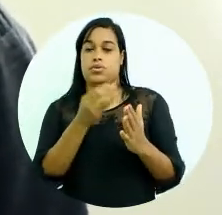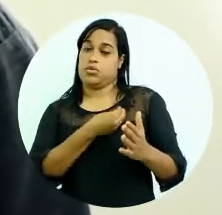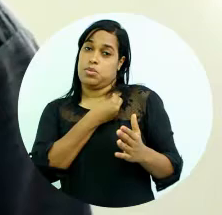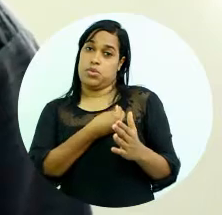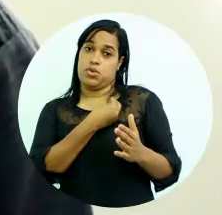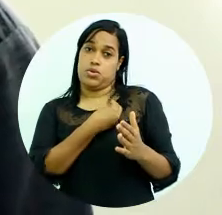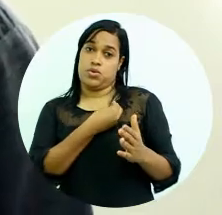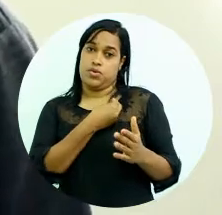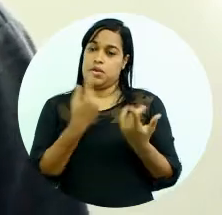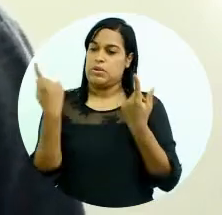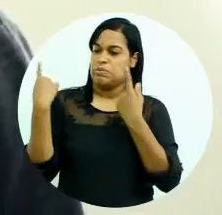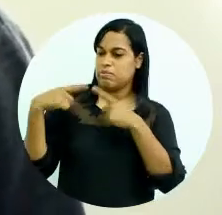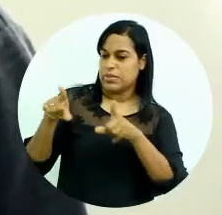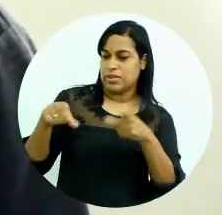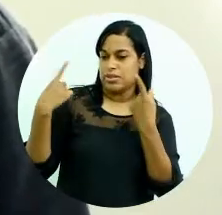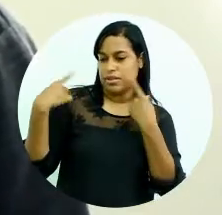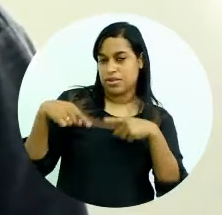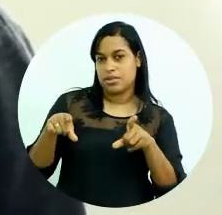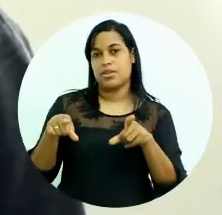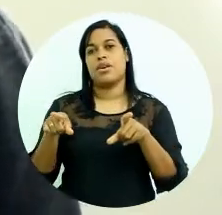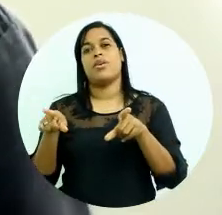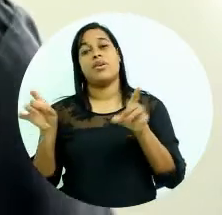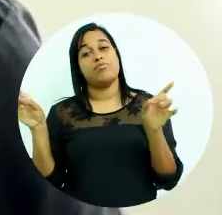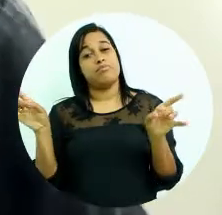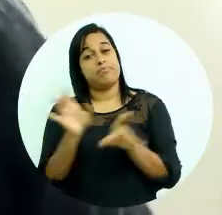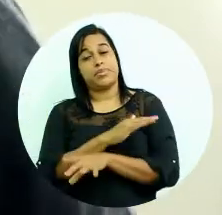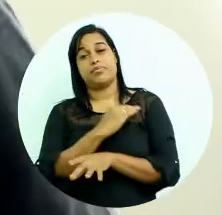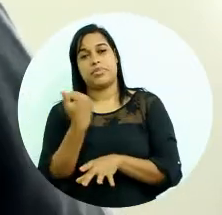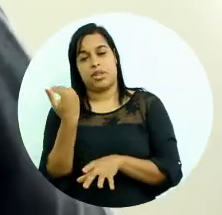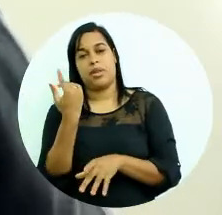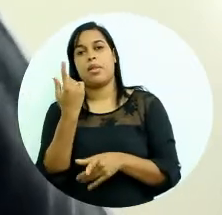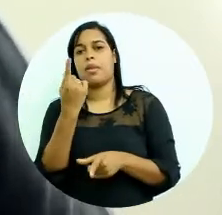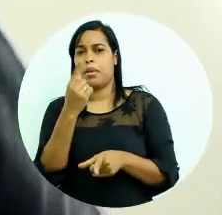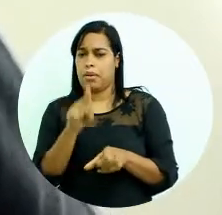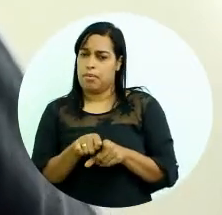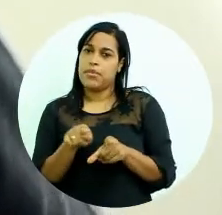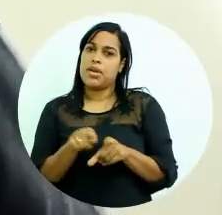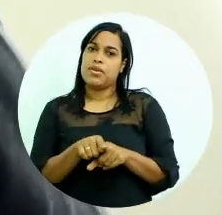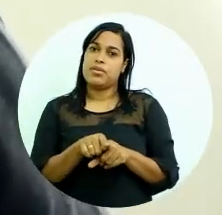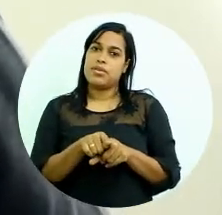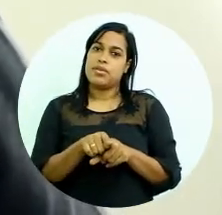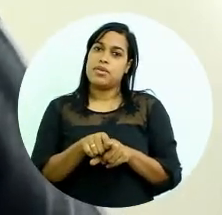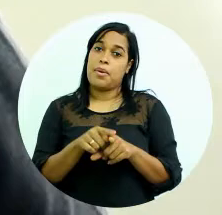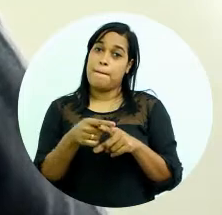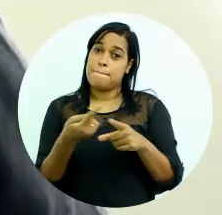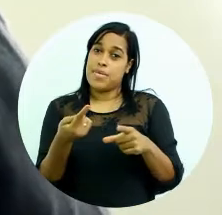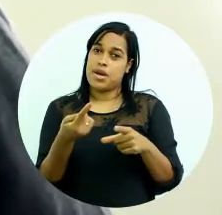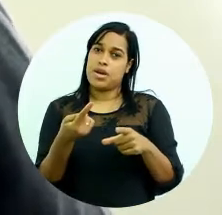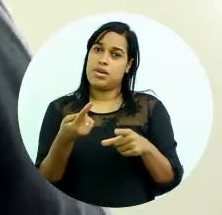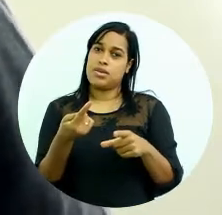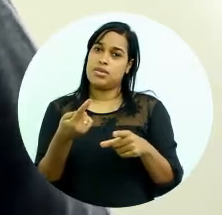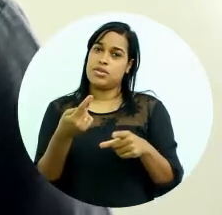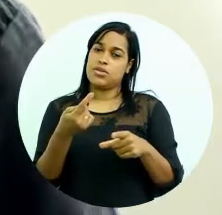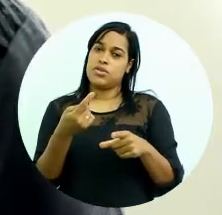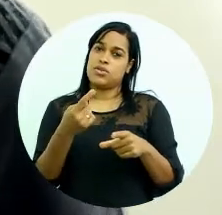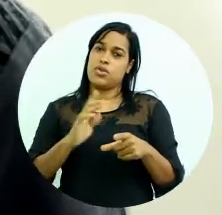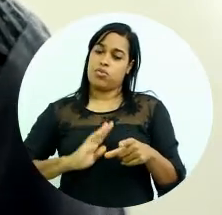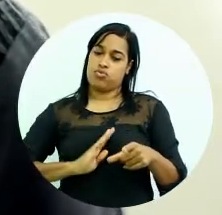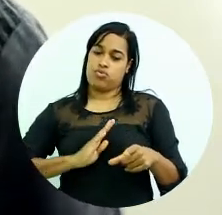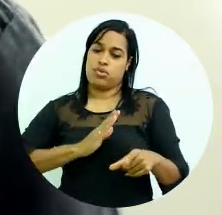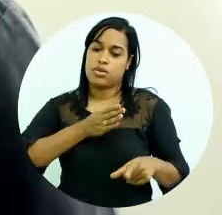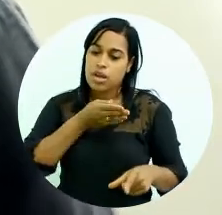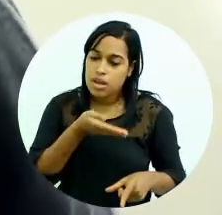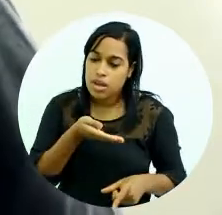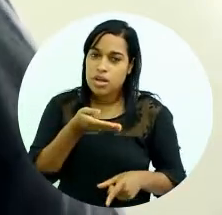vidas de perseguição e de aniquilamento. No entanto, os judeus, os negros, os